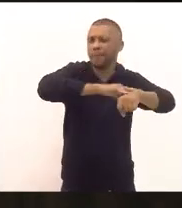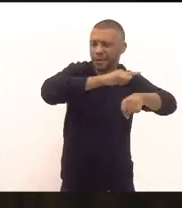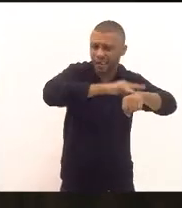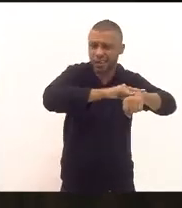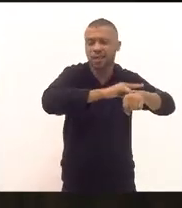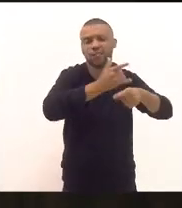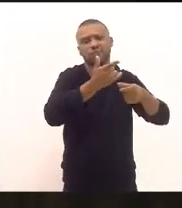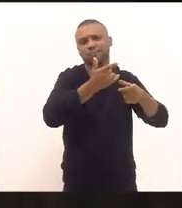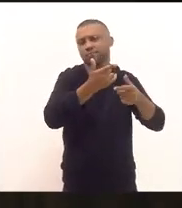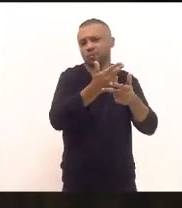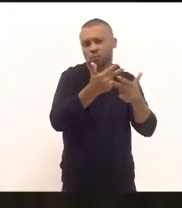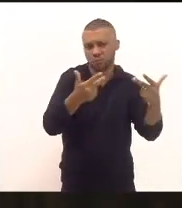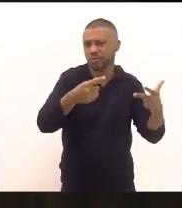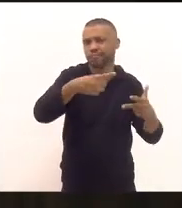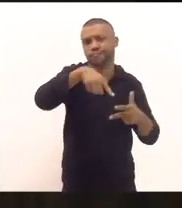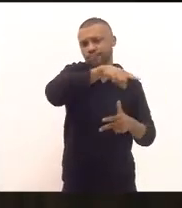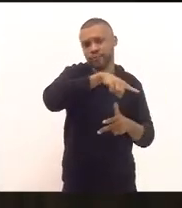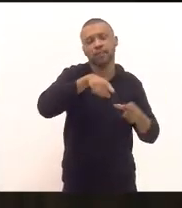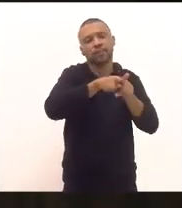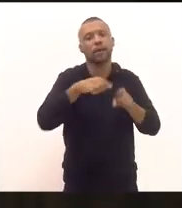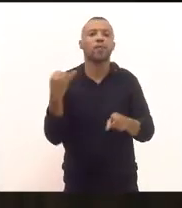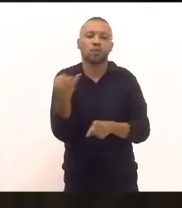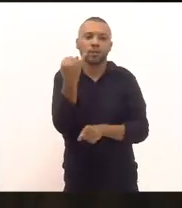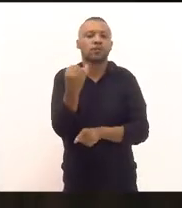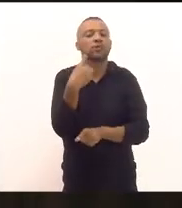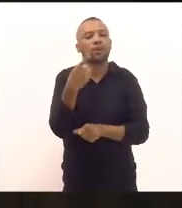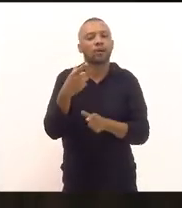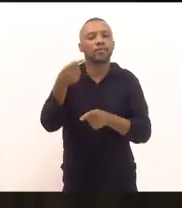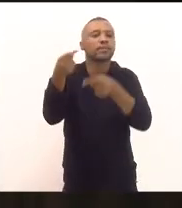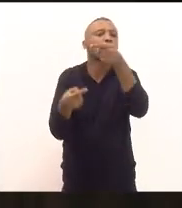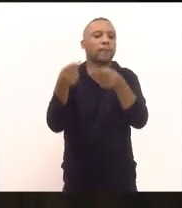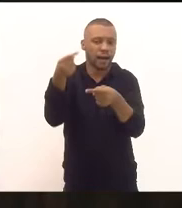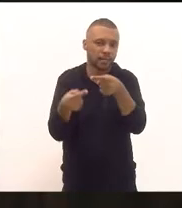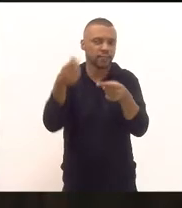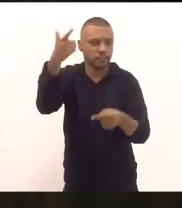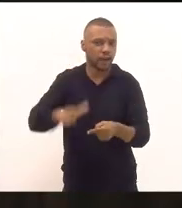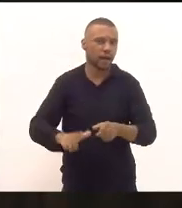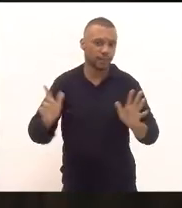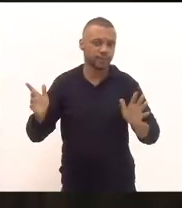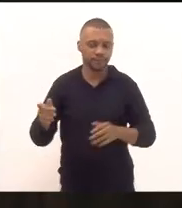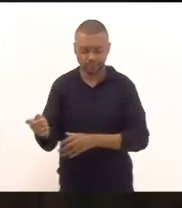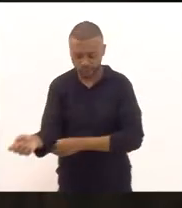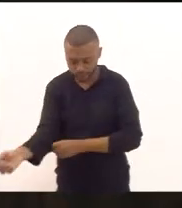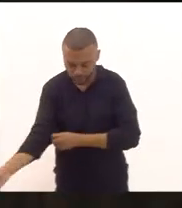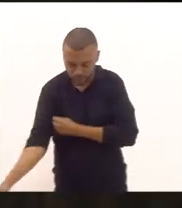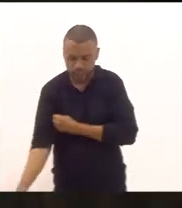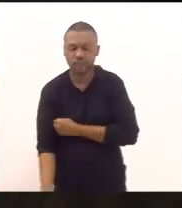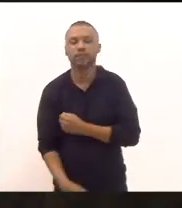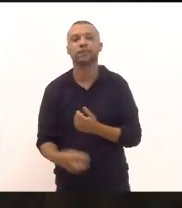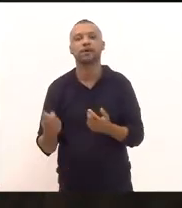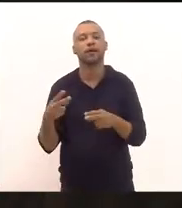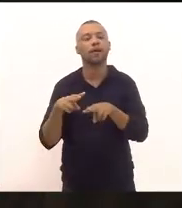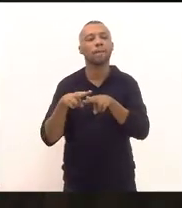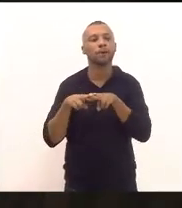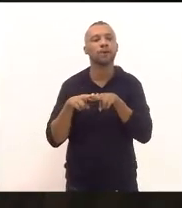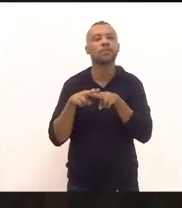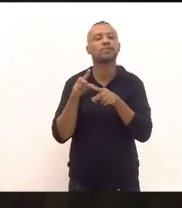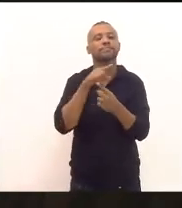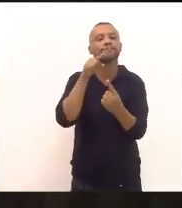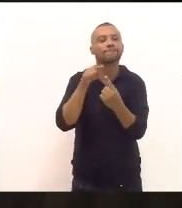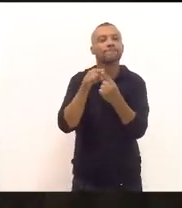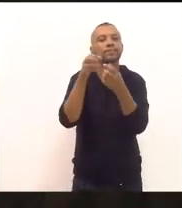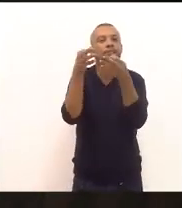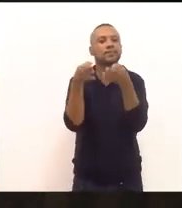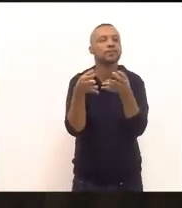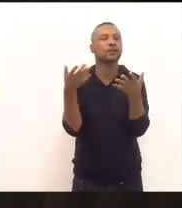que a gente faz esse debate e é por isso que nesse sentido